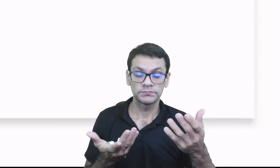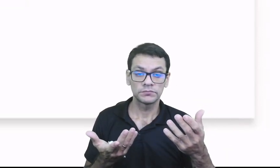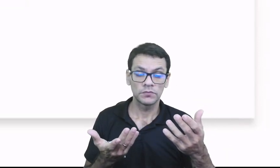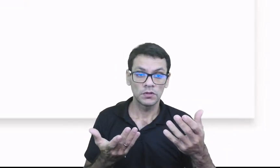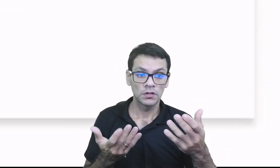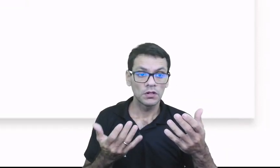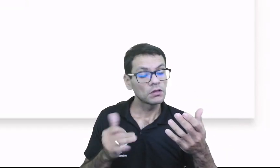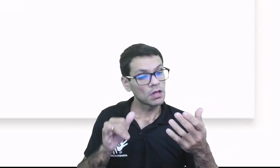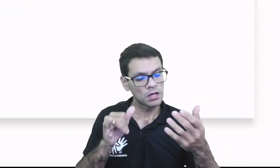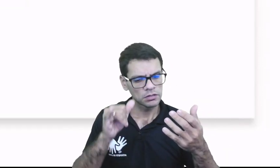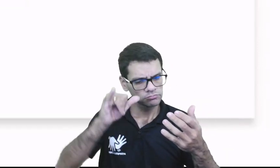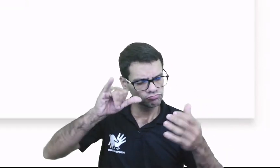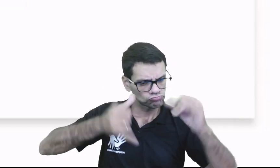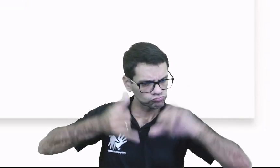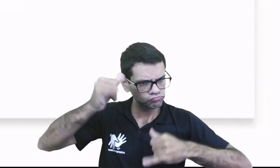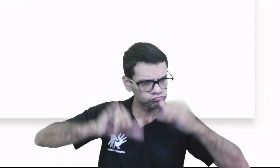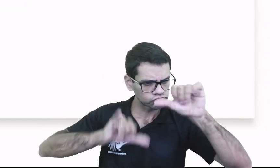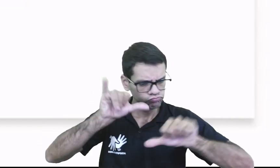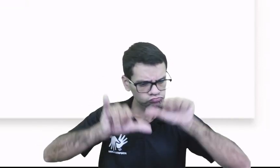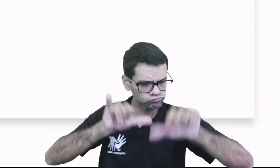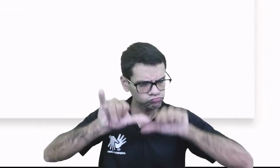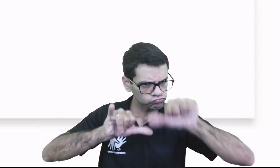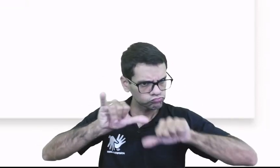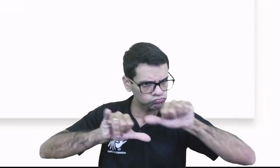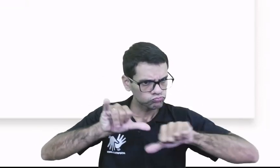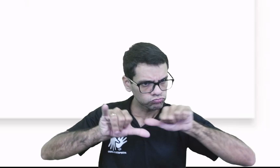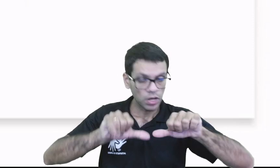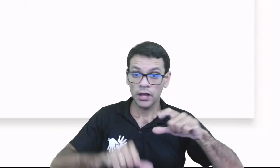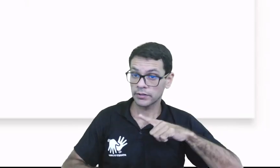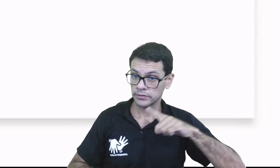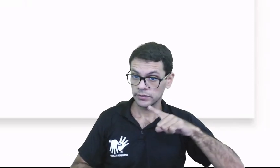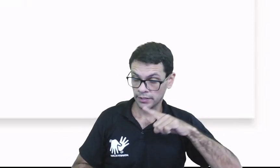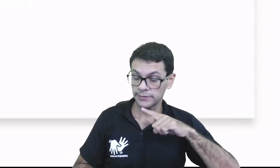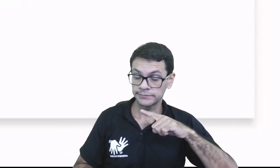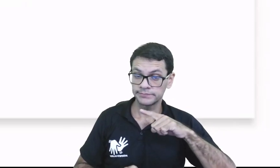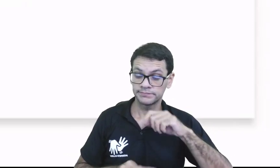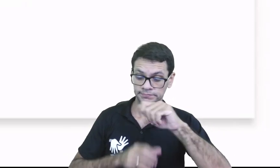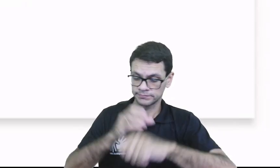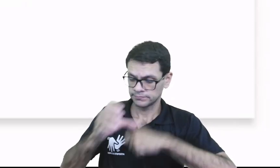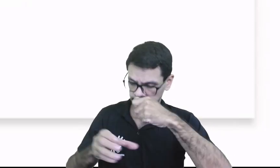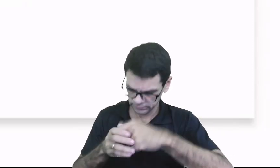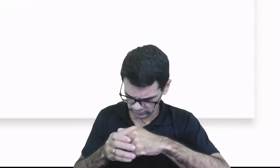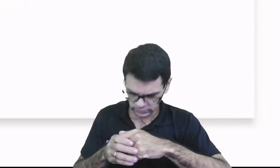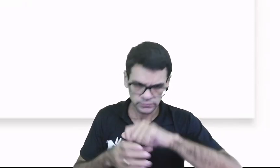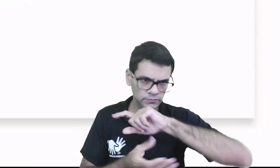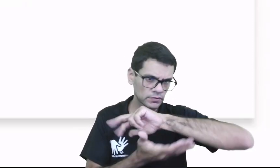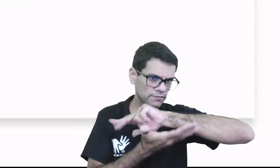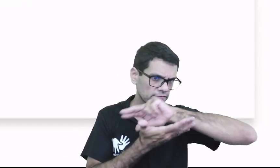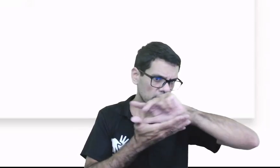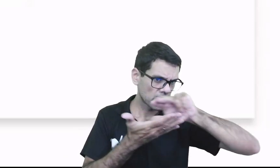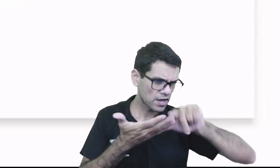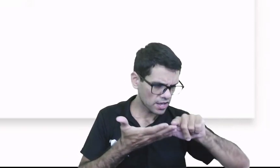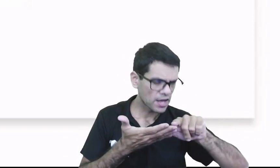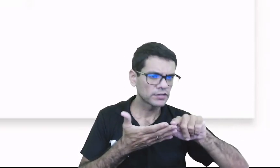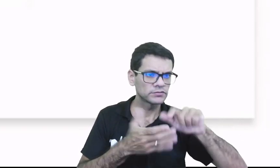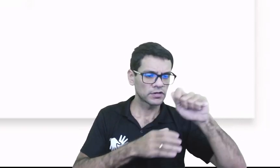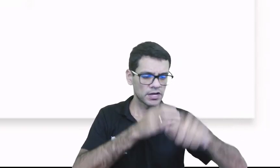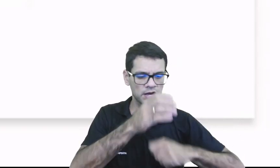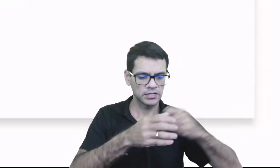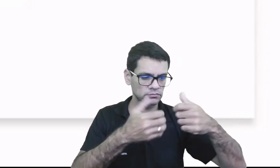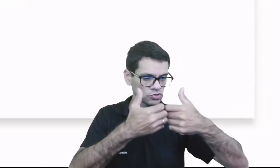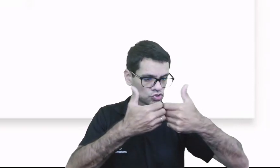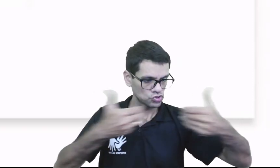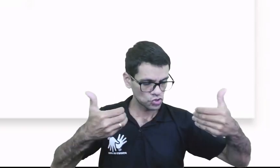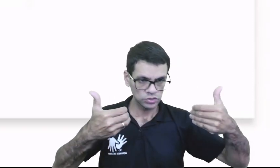várias substâncias, ou então átomos isolados. Geralmente, a gente não tem átomos isolados, a gente